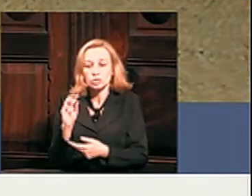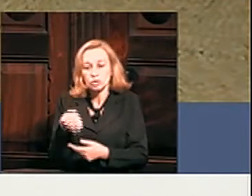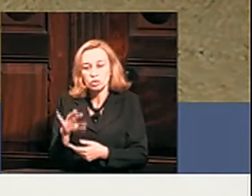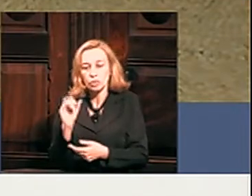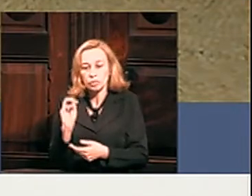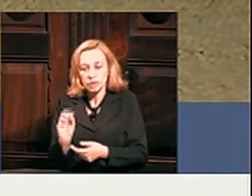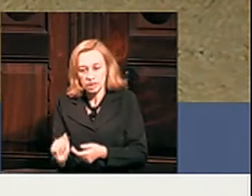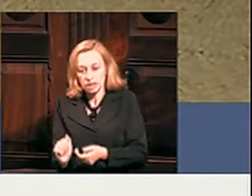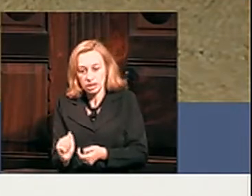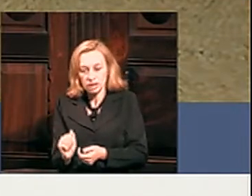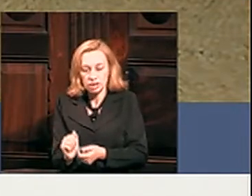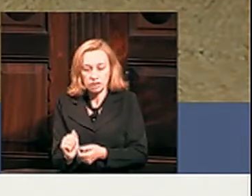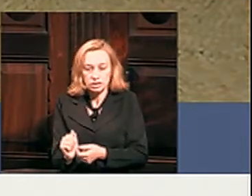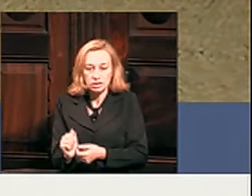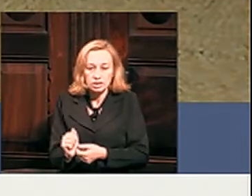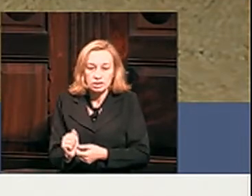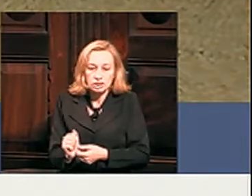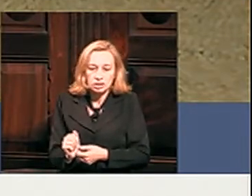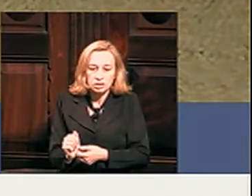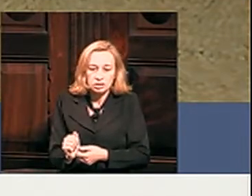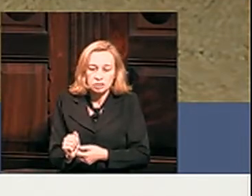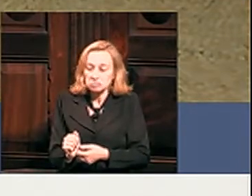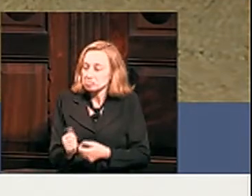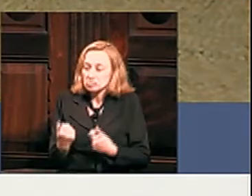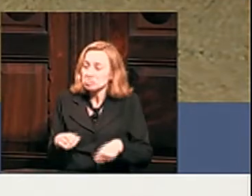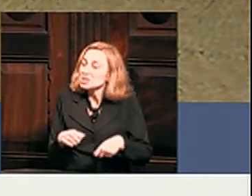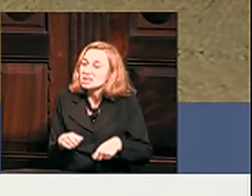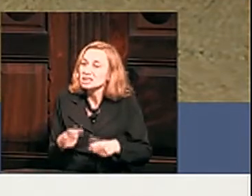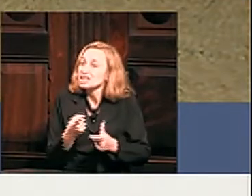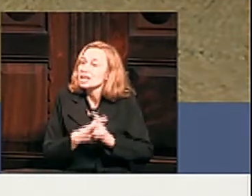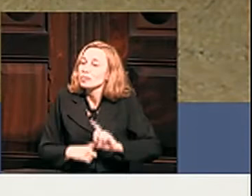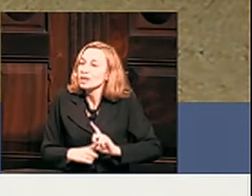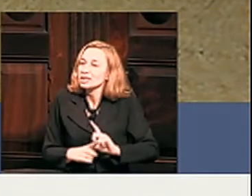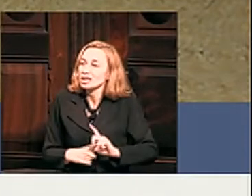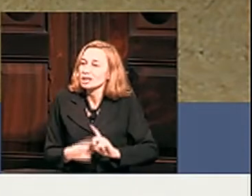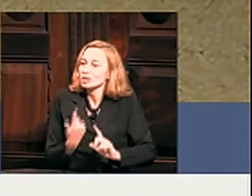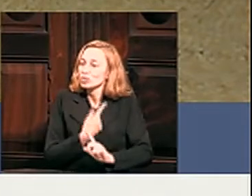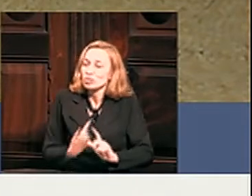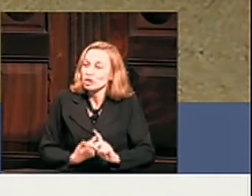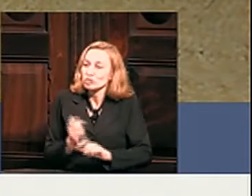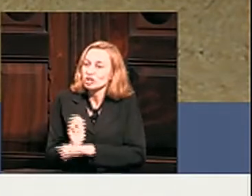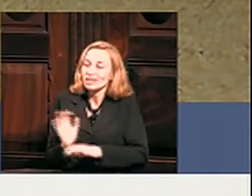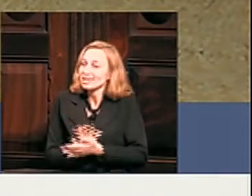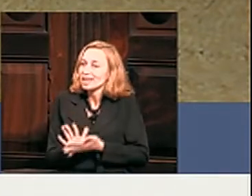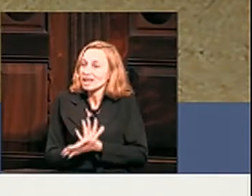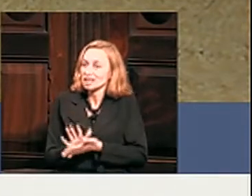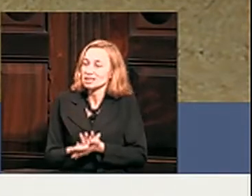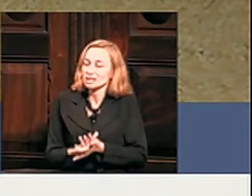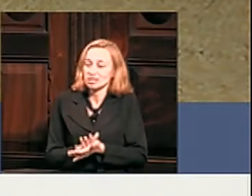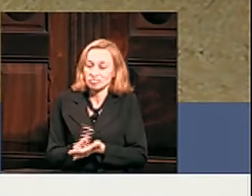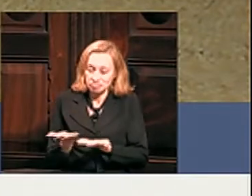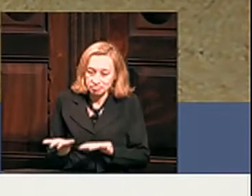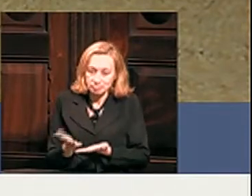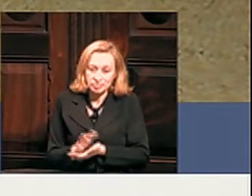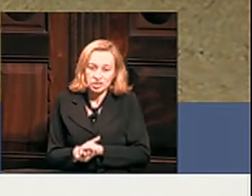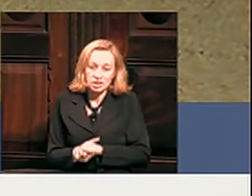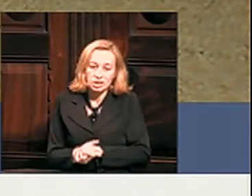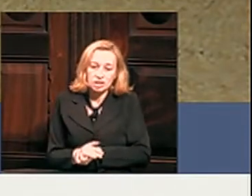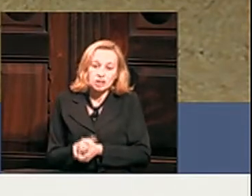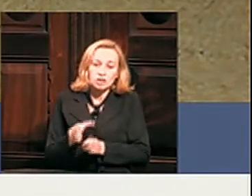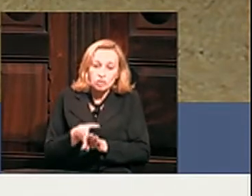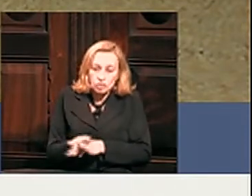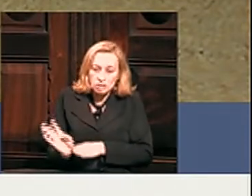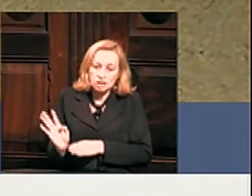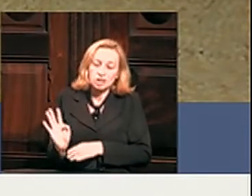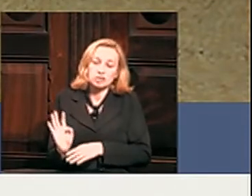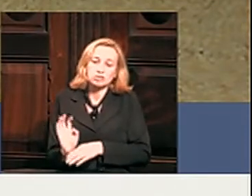gestão, patrimonial. E não era possível isso sem que se reconhecesse a centralidade do Conselho Universitário